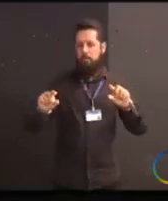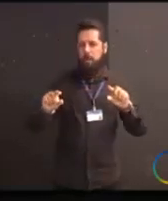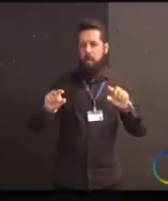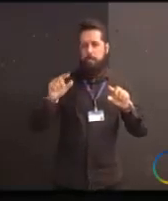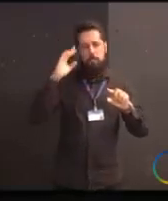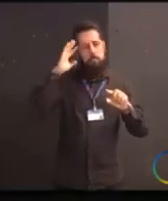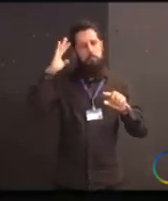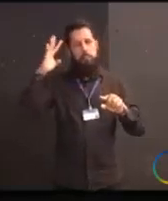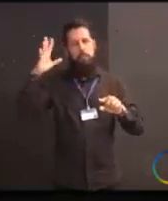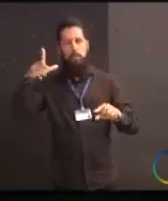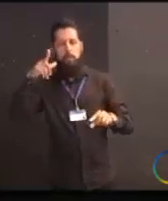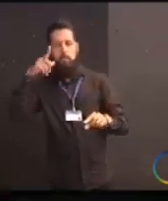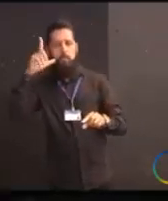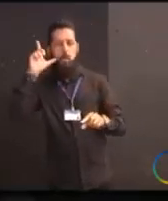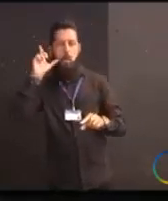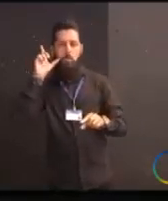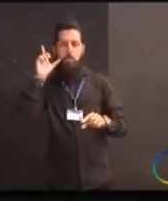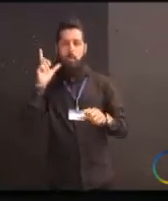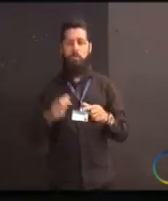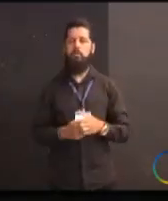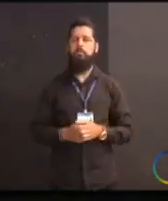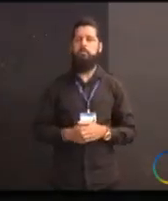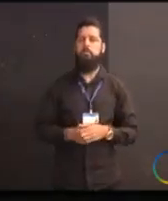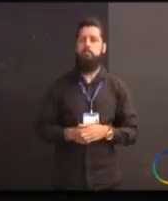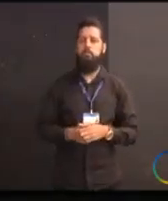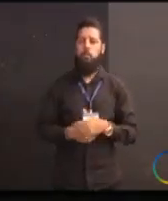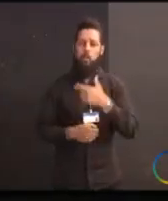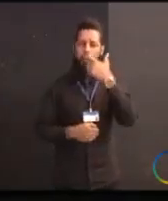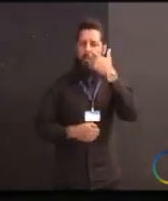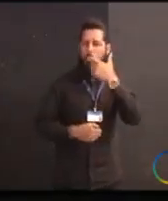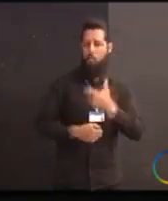O homem mais feliz é aquele que tem menos